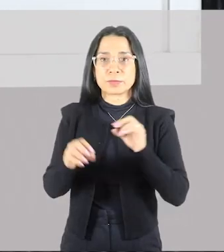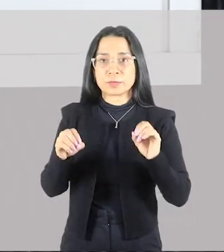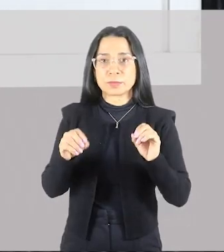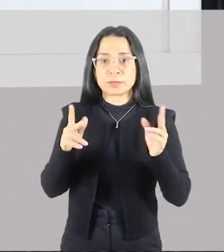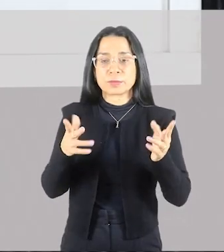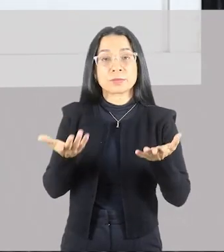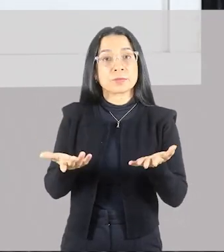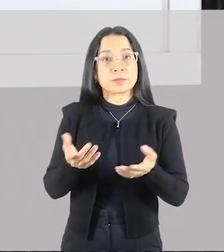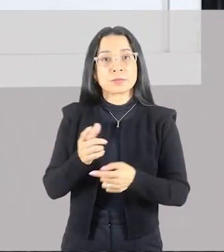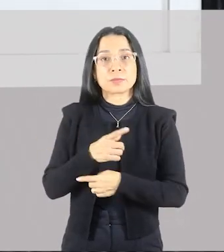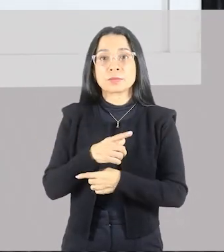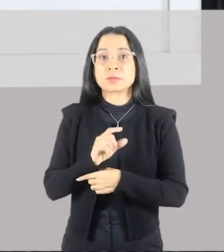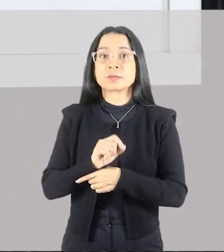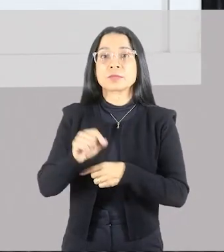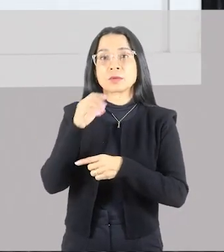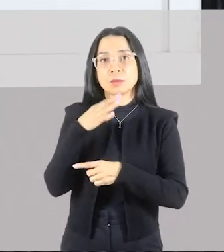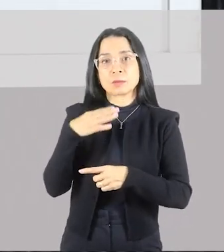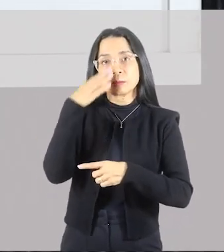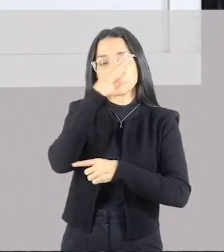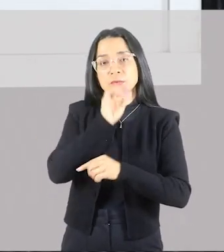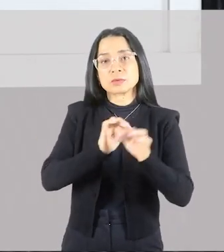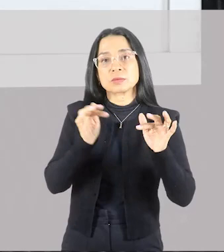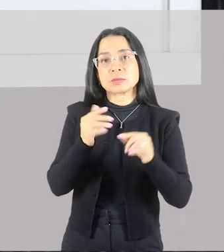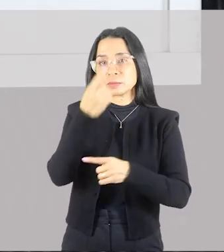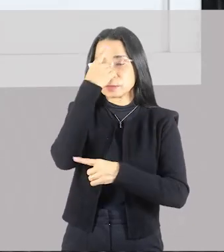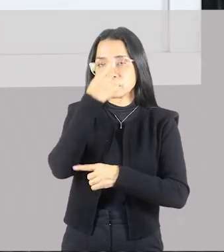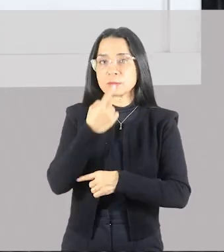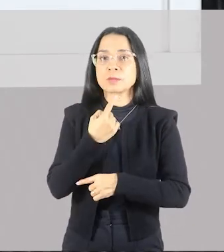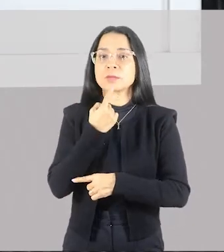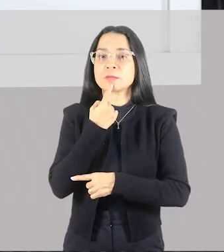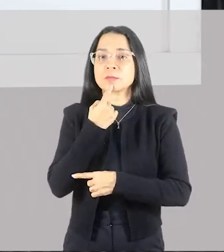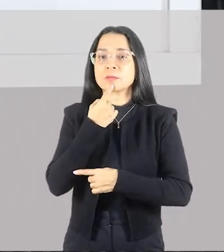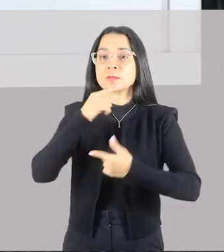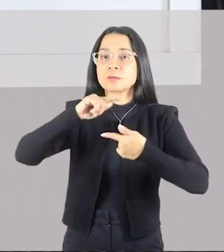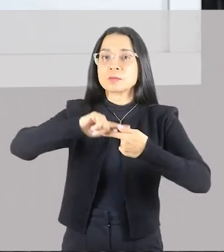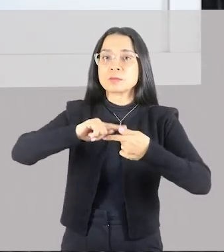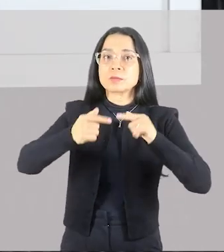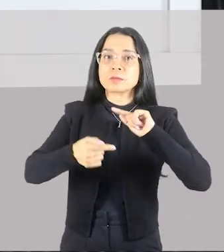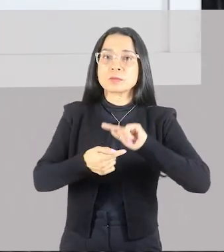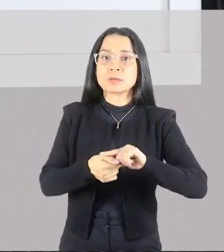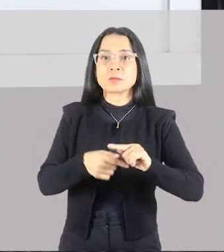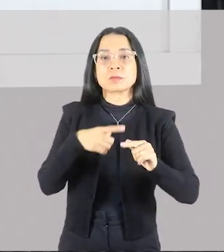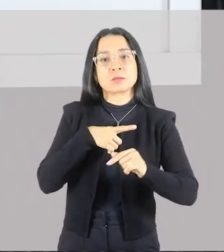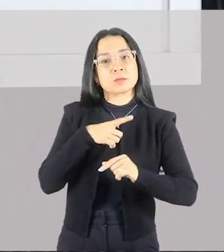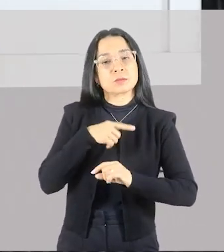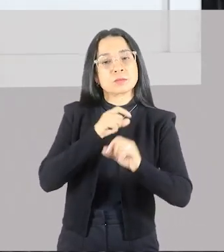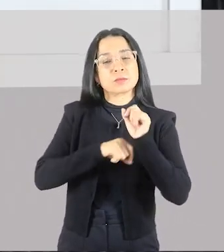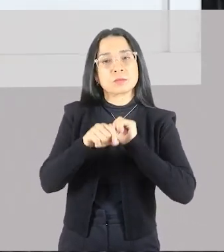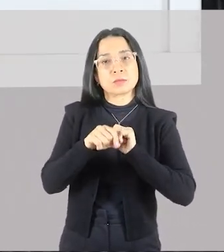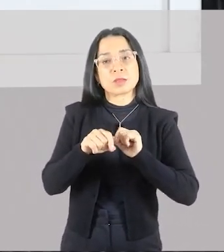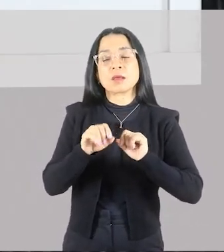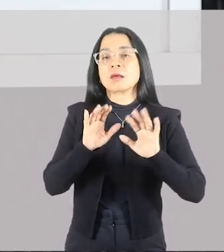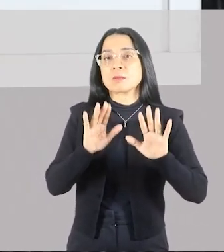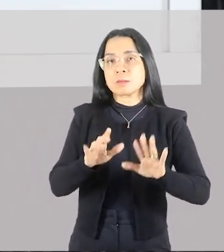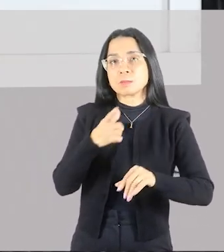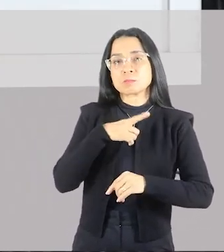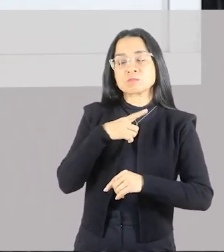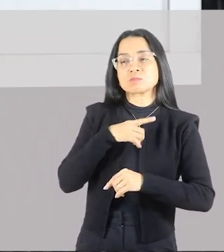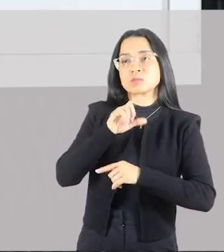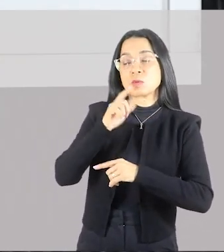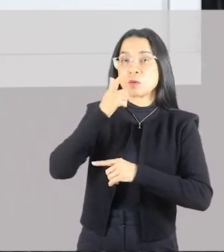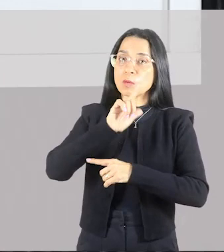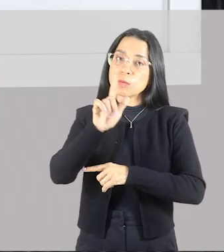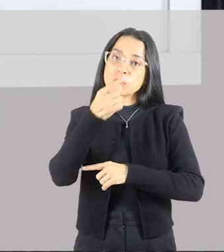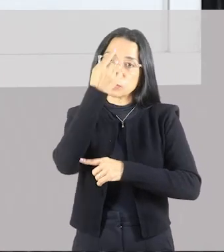turminha? Então, essas são as principais figuras, né, que costumam aparecer. Mas se você tiver outras figuras,